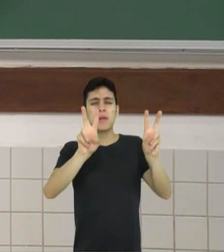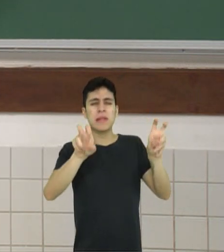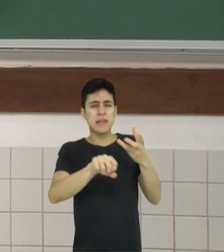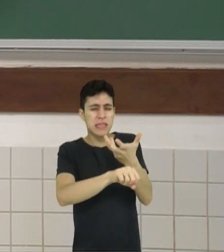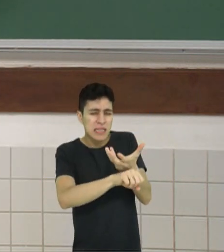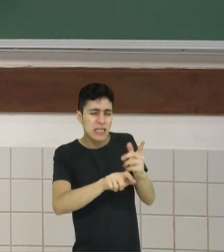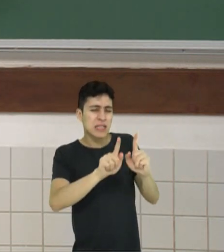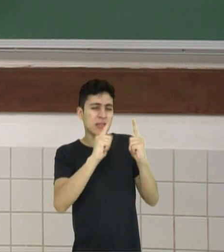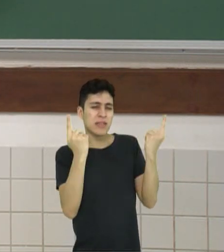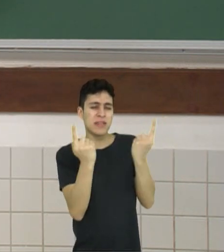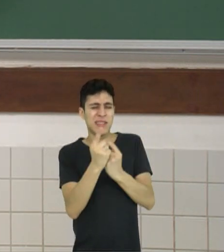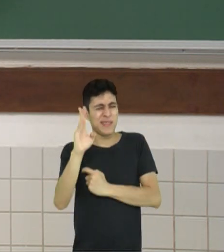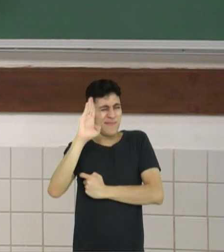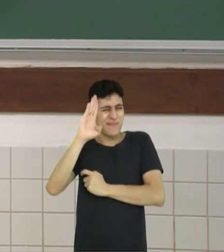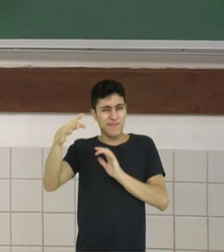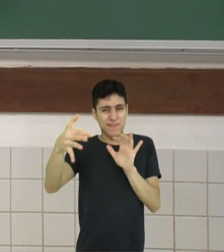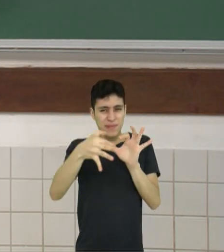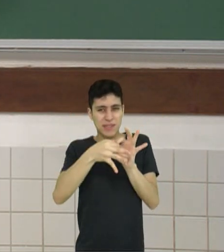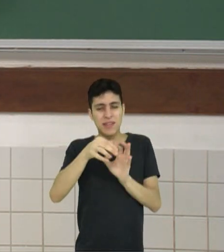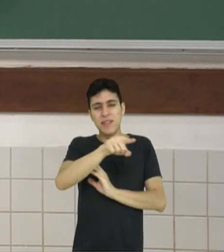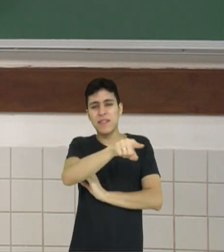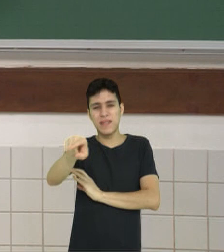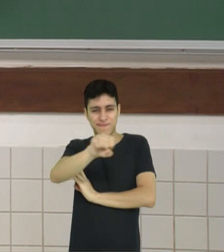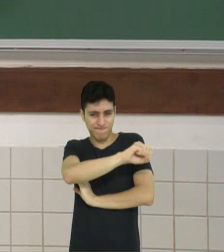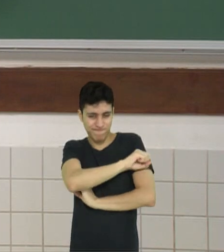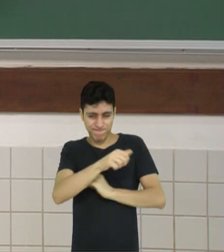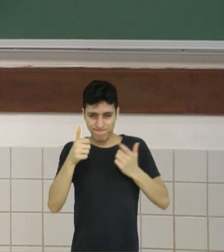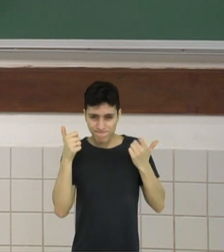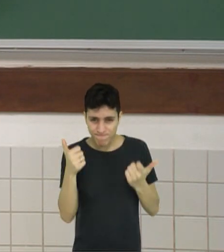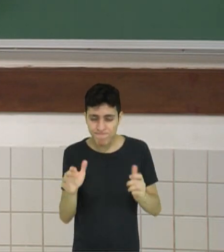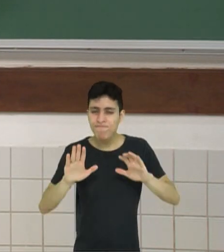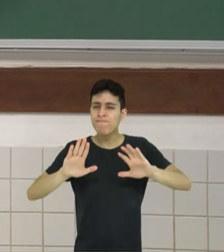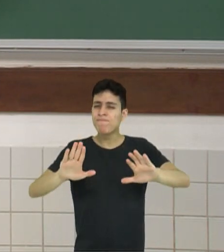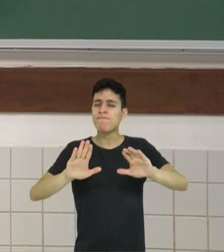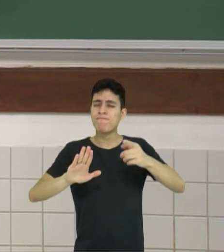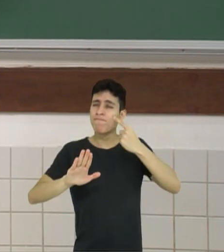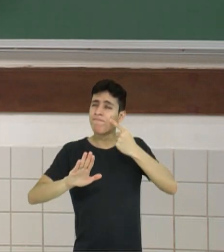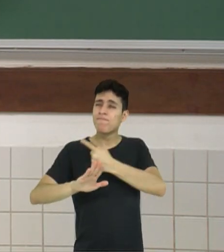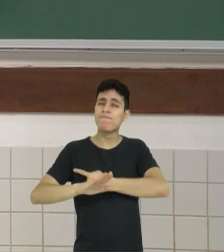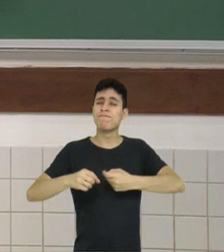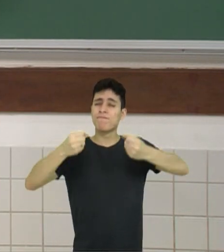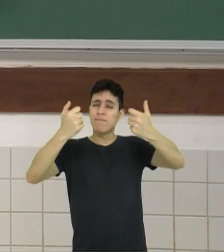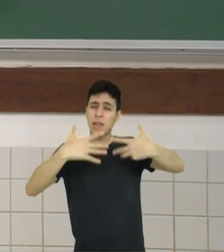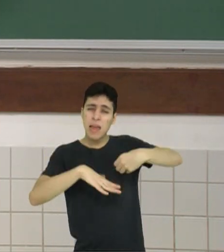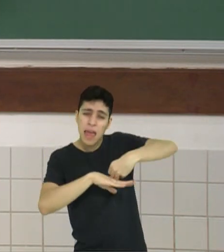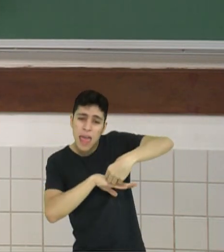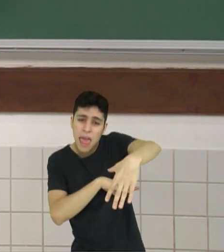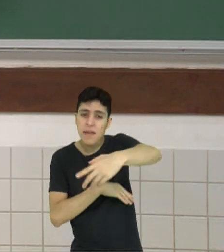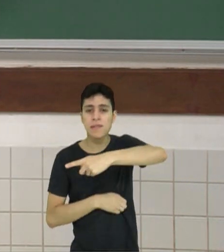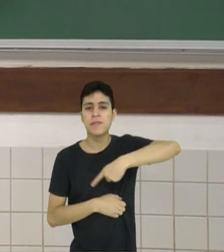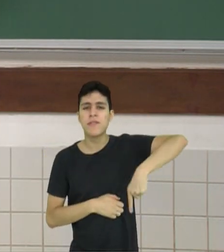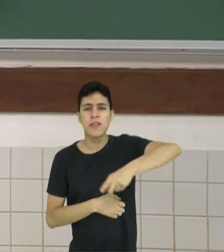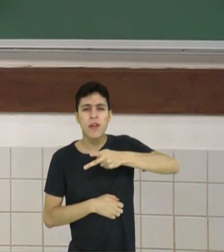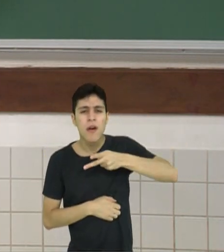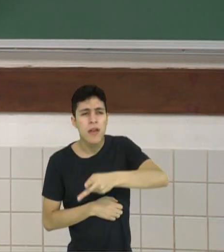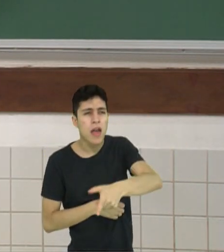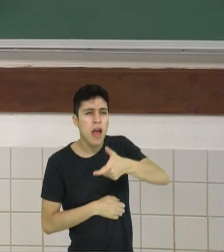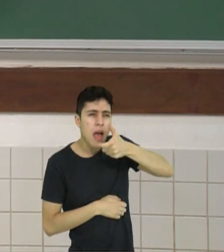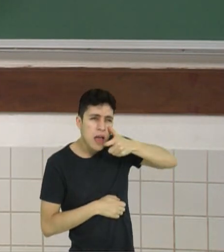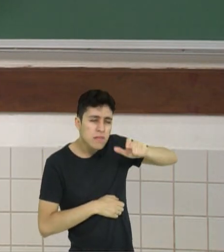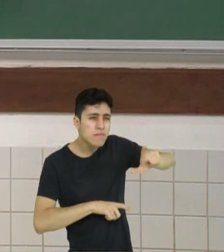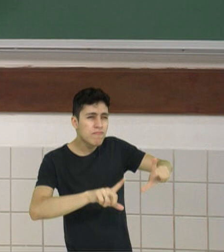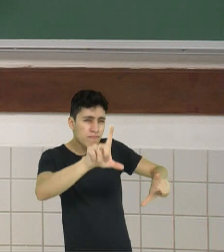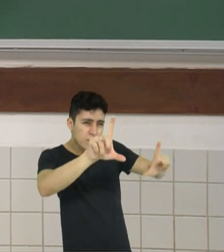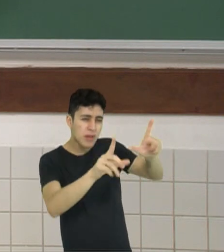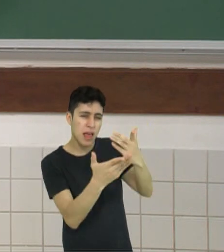ensino fundamental. Antes do tema e objetivos da aula, vamos aos recados importantes. Primeiro, assista às aulas Paraná, pois